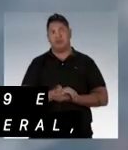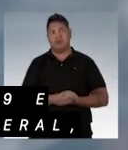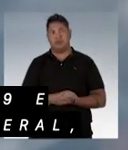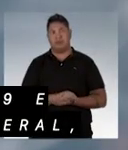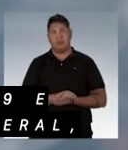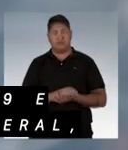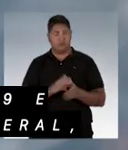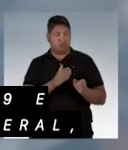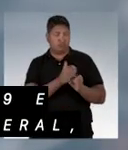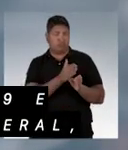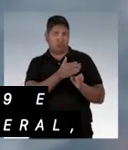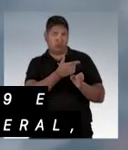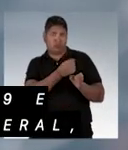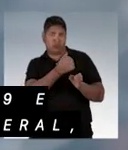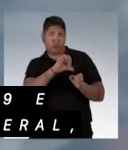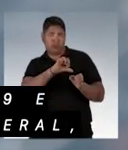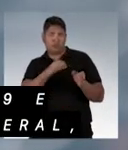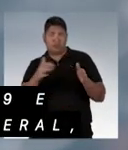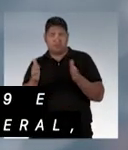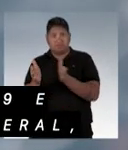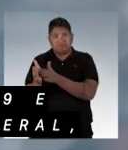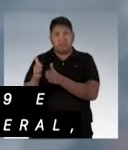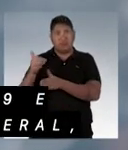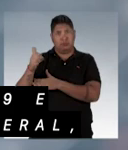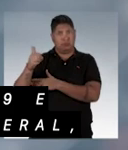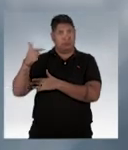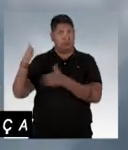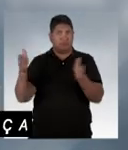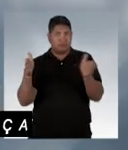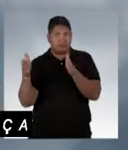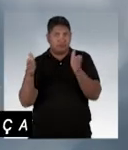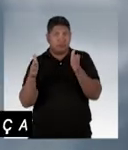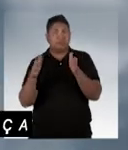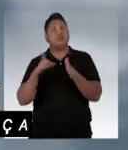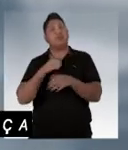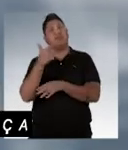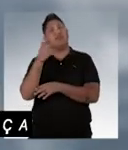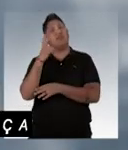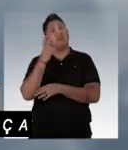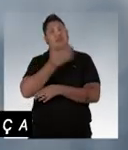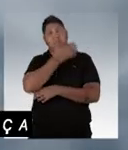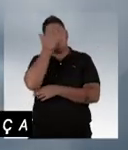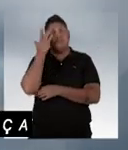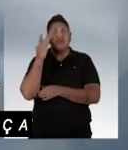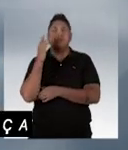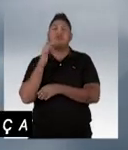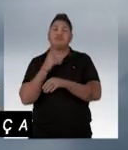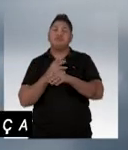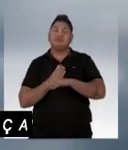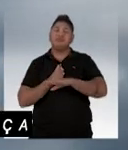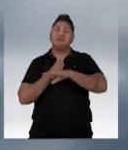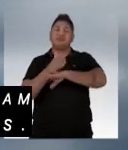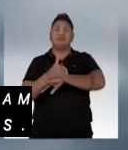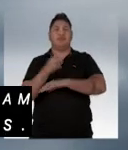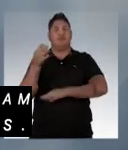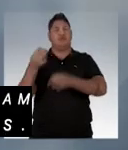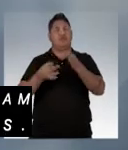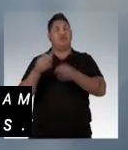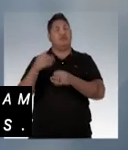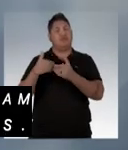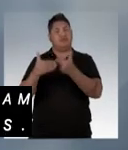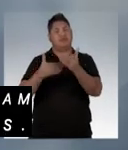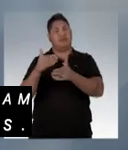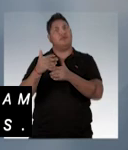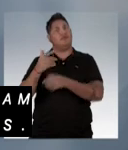Entre 2009 e 2019, no Distrito Federal, 25 trabalhadores procuraram a Justiça porque